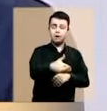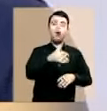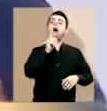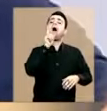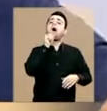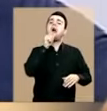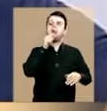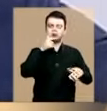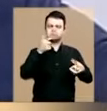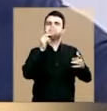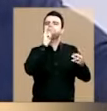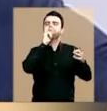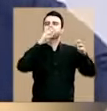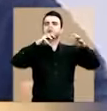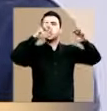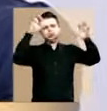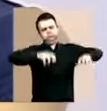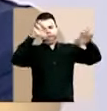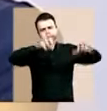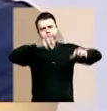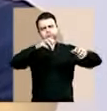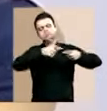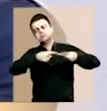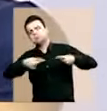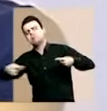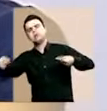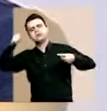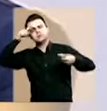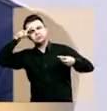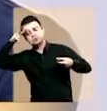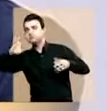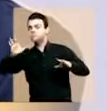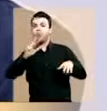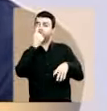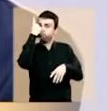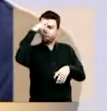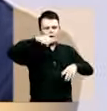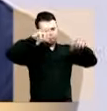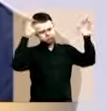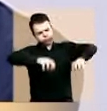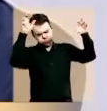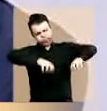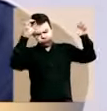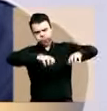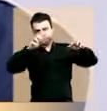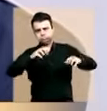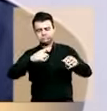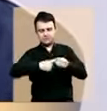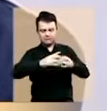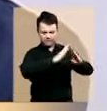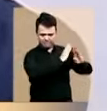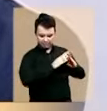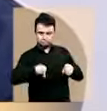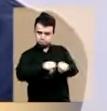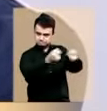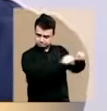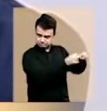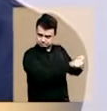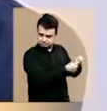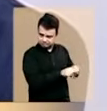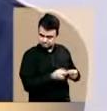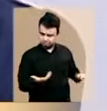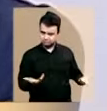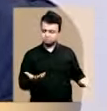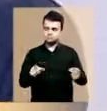de chover ao longo do ano, né, uma chuva, vai chover num dia só e vai acabar com aquela cidade, né? Então, as coisas ficam muito mais concentradas, muito